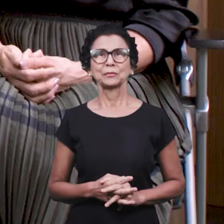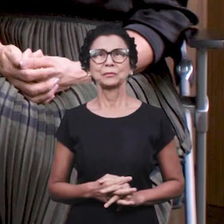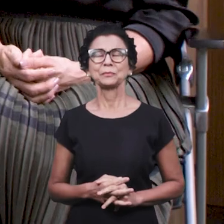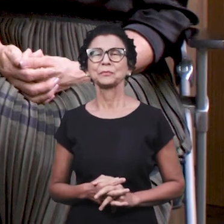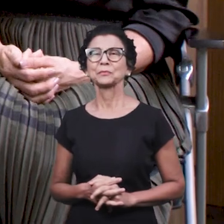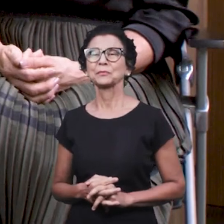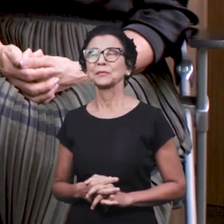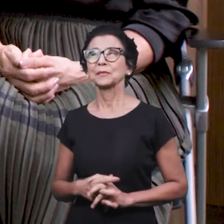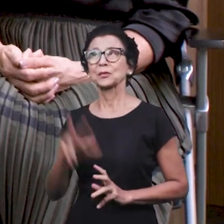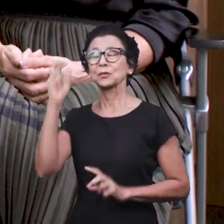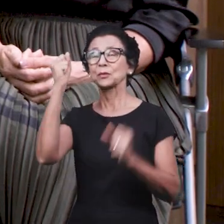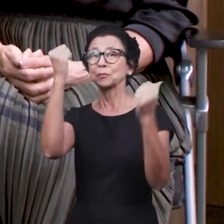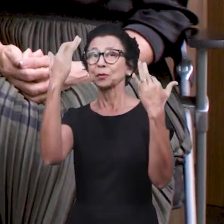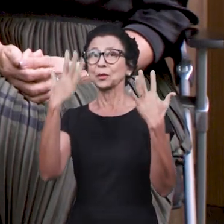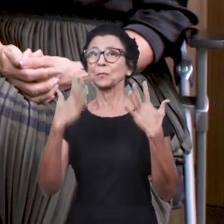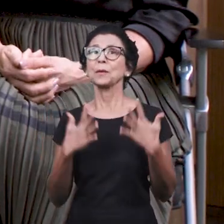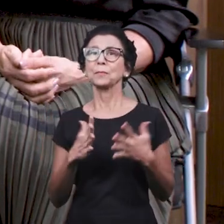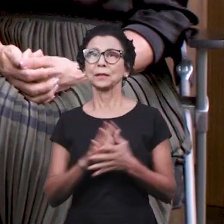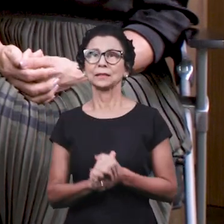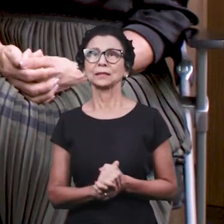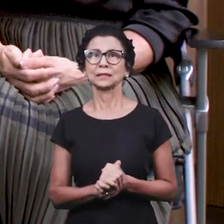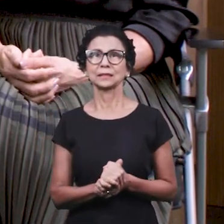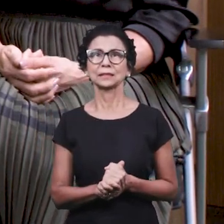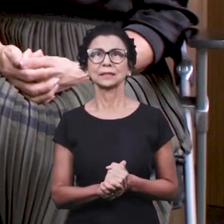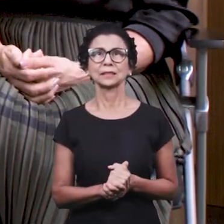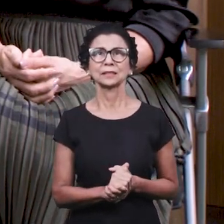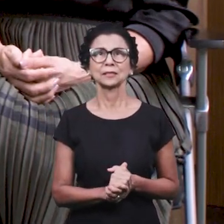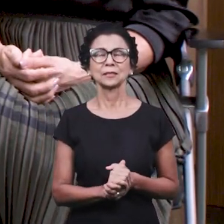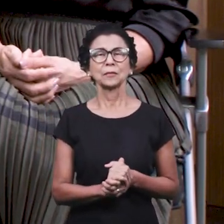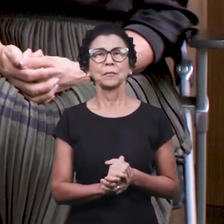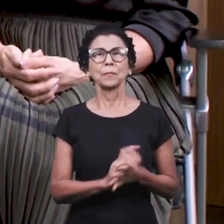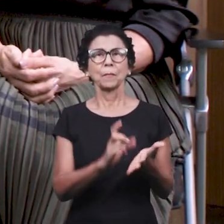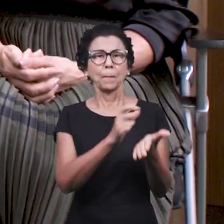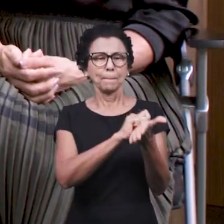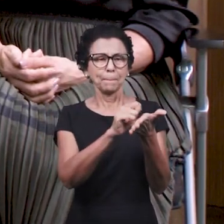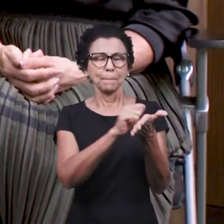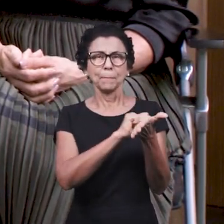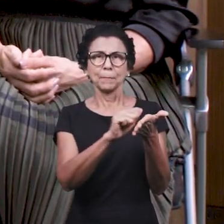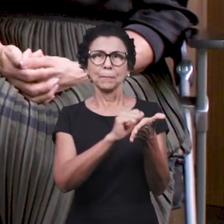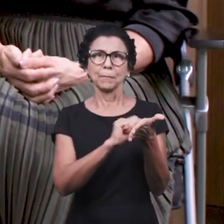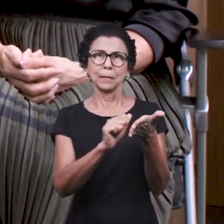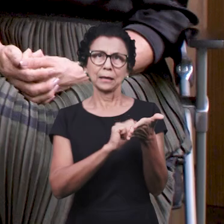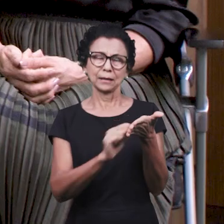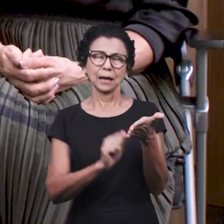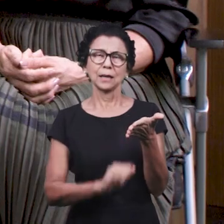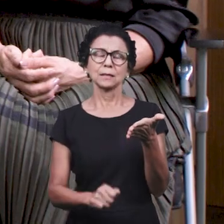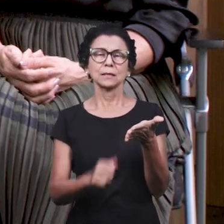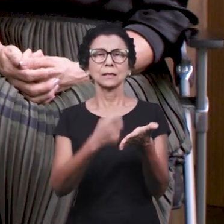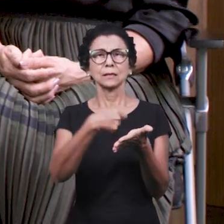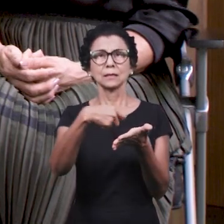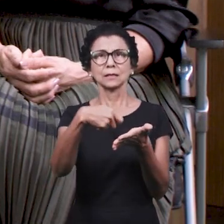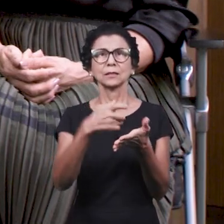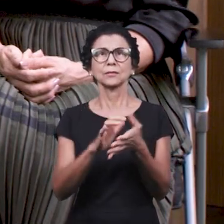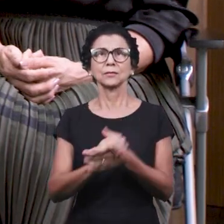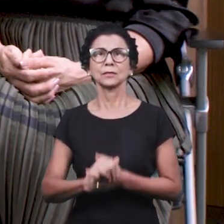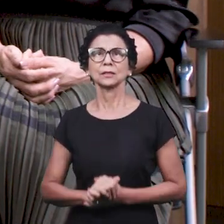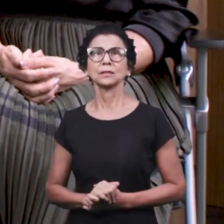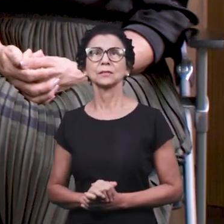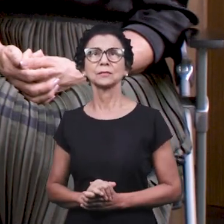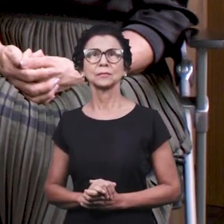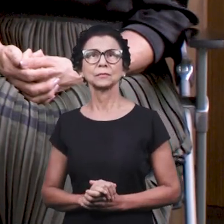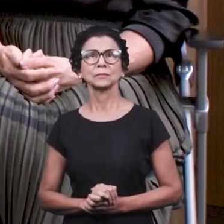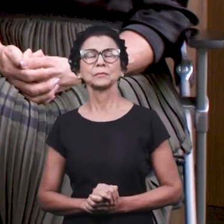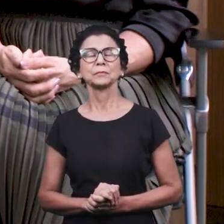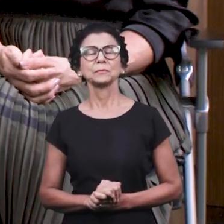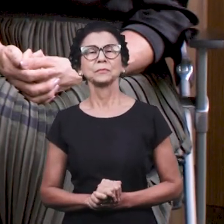uma bênção. Eu escrevi uma carta pro Rotary, no caso, pro meu organismo responsável de intercâmbio, lá em Vichy,